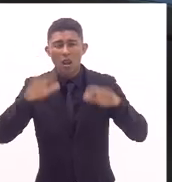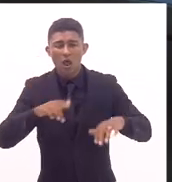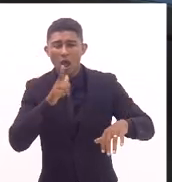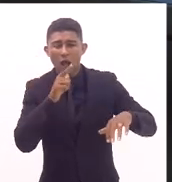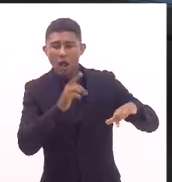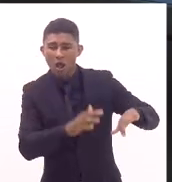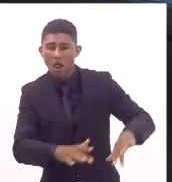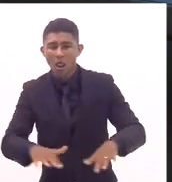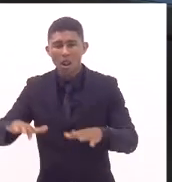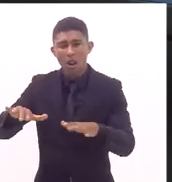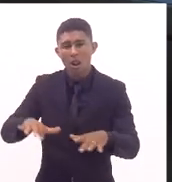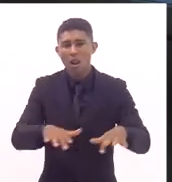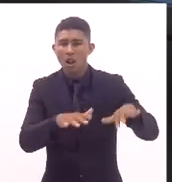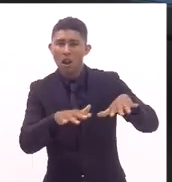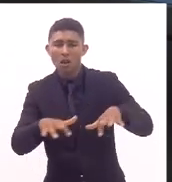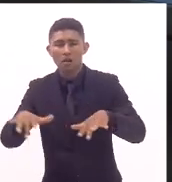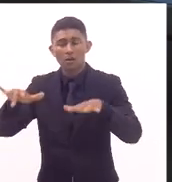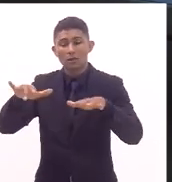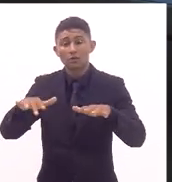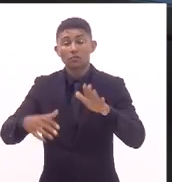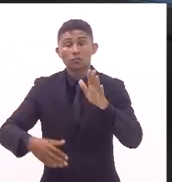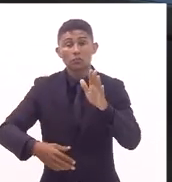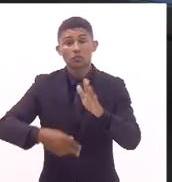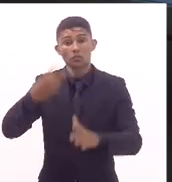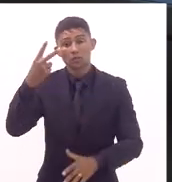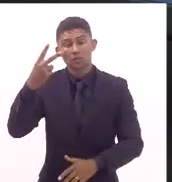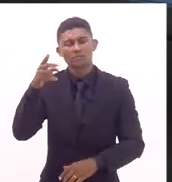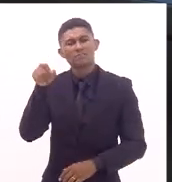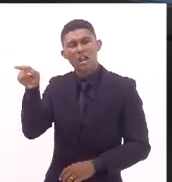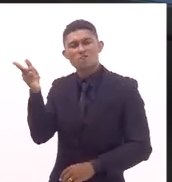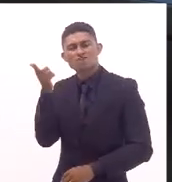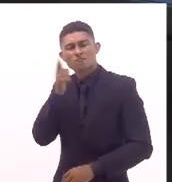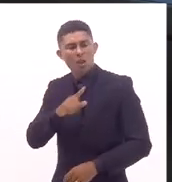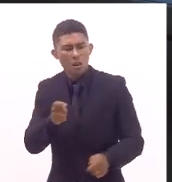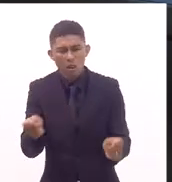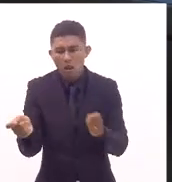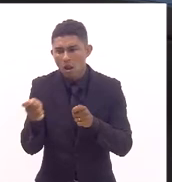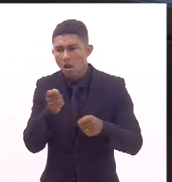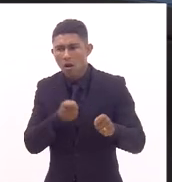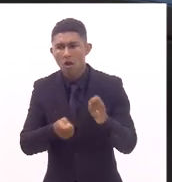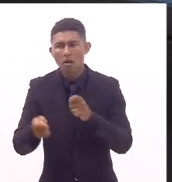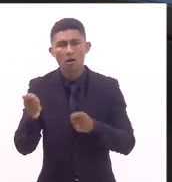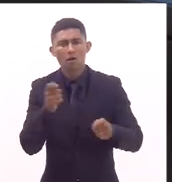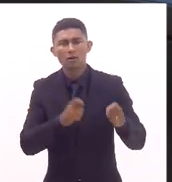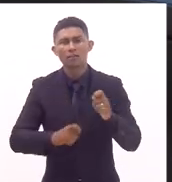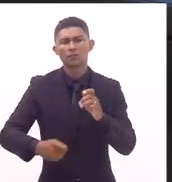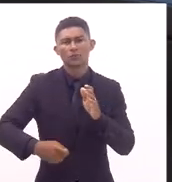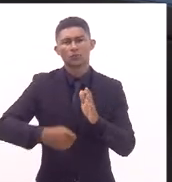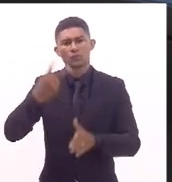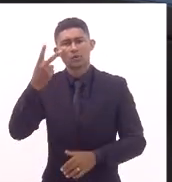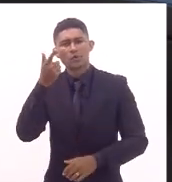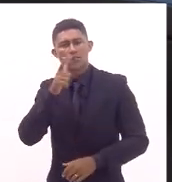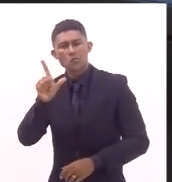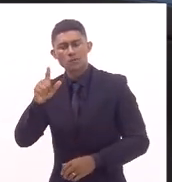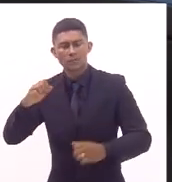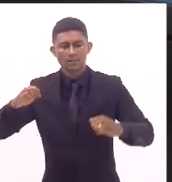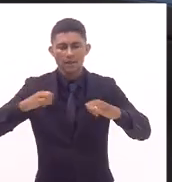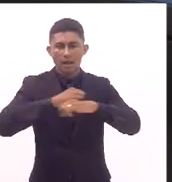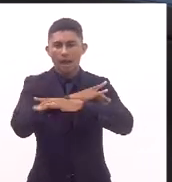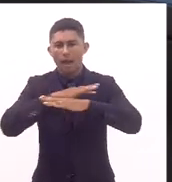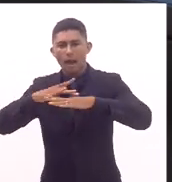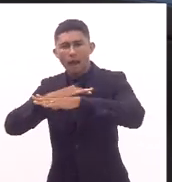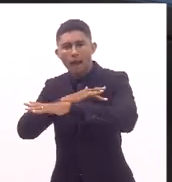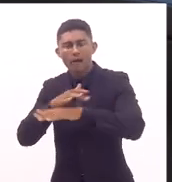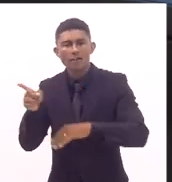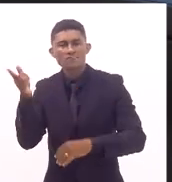com qualquer político ele deu conta das duas enchentes ele deu conta da cidade